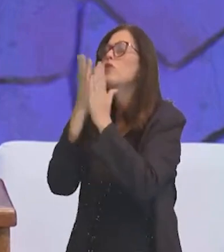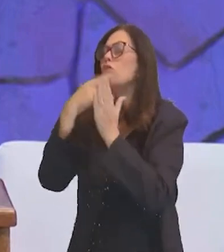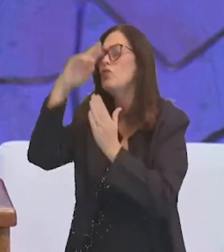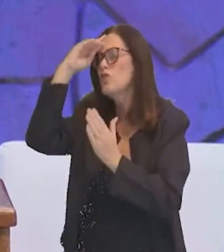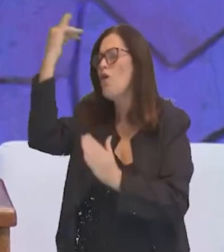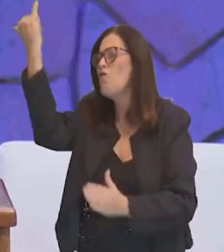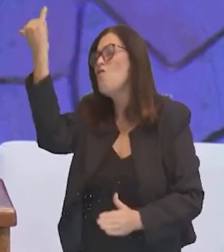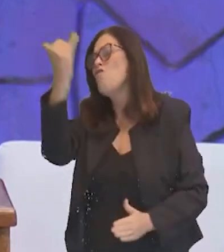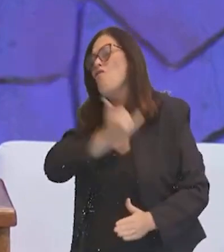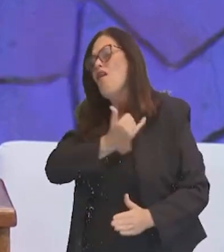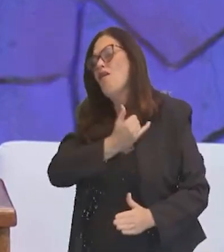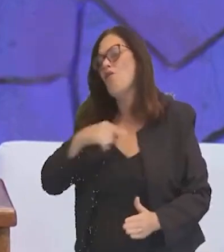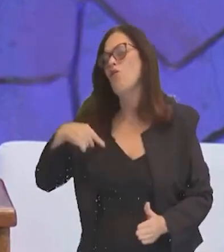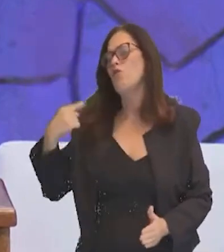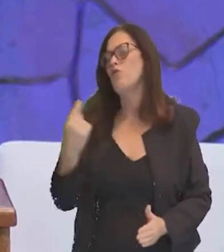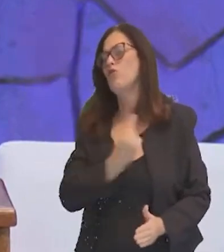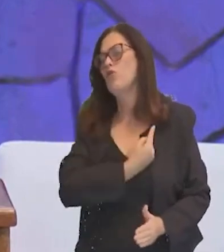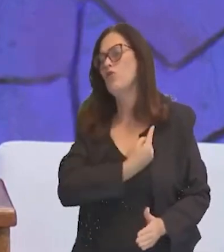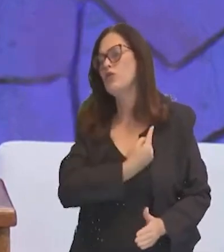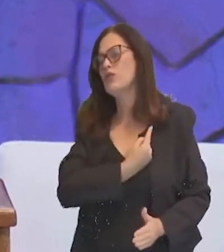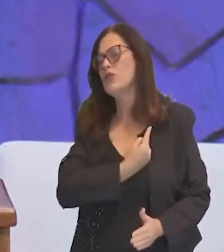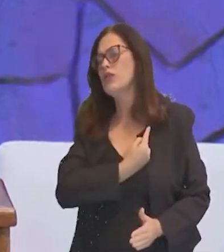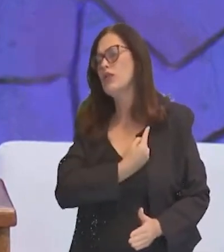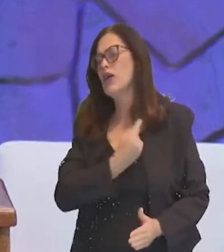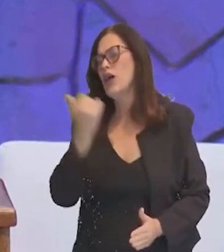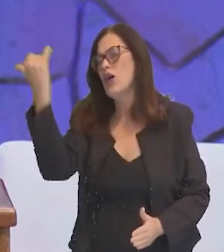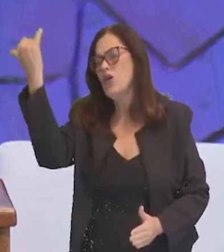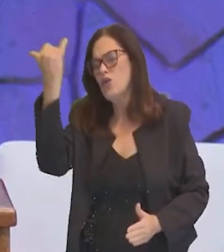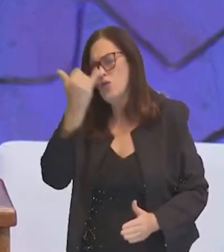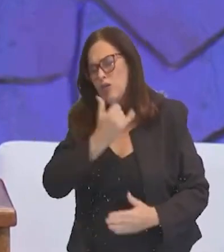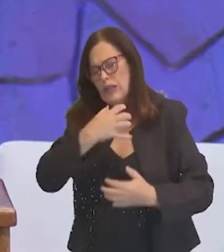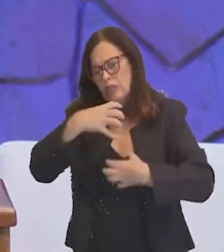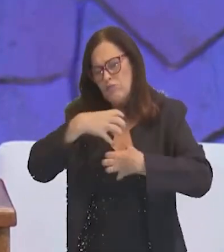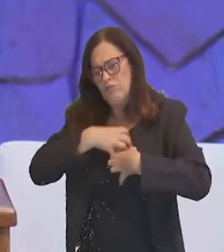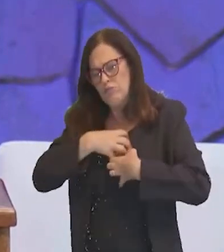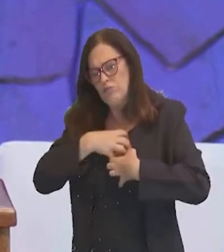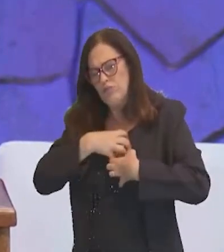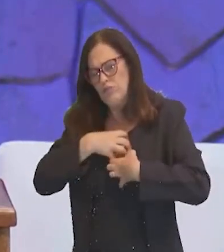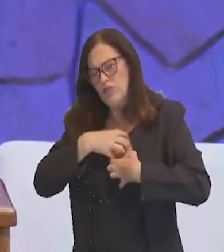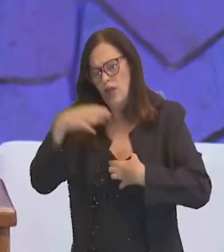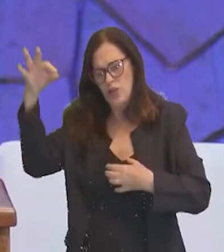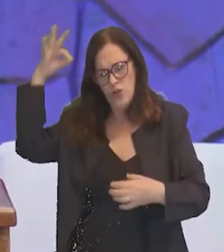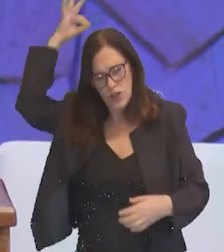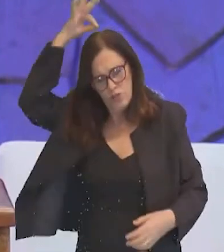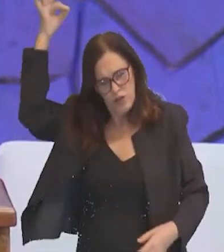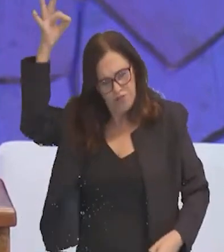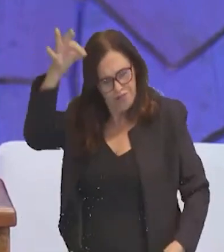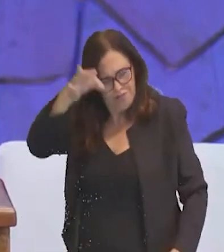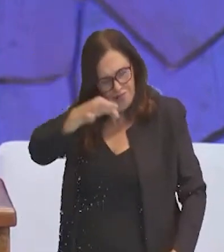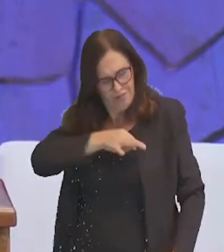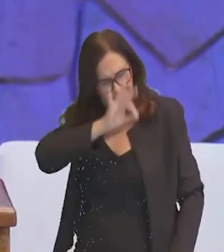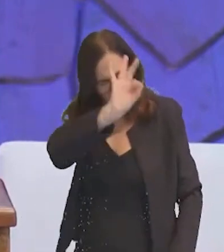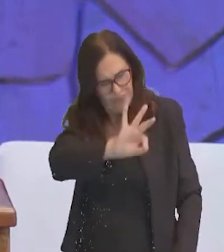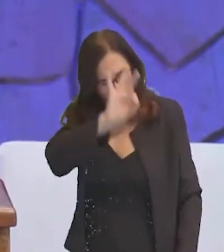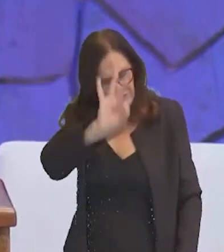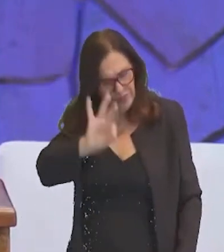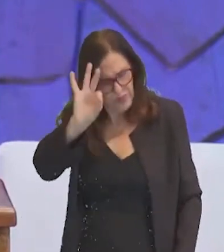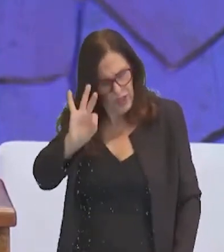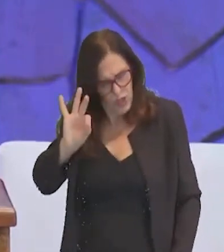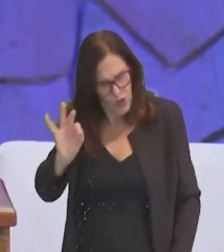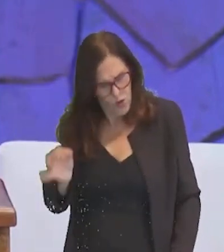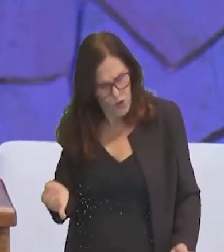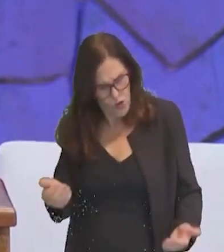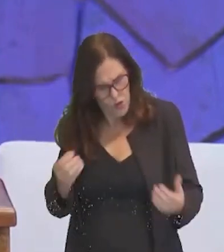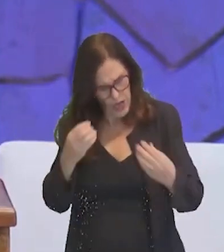fale conosco, que não seja a voz humana, mas que seja o Teu Espírito em nós, inundando o nosso